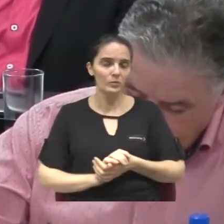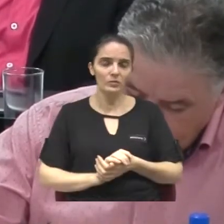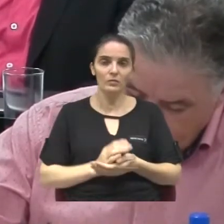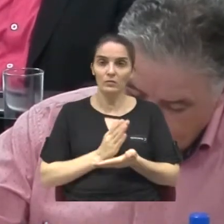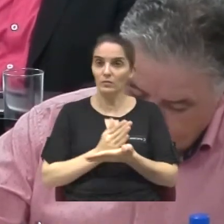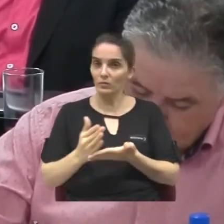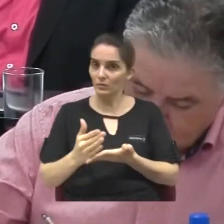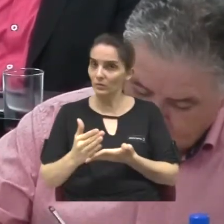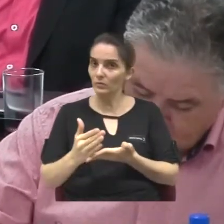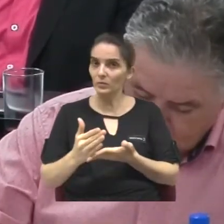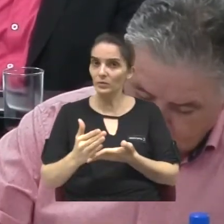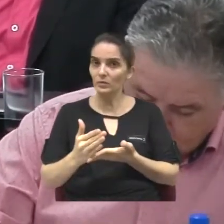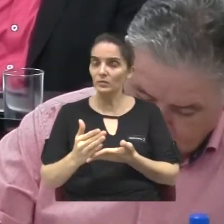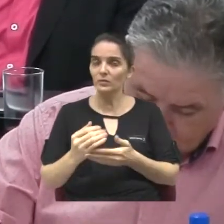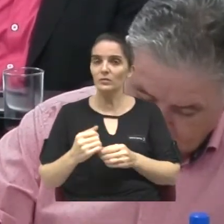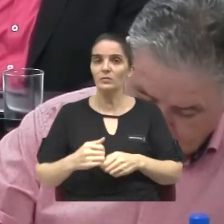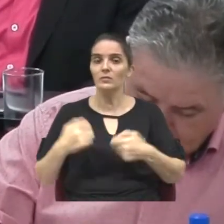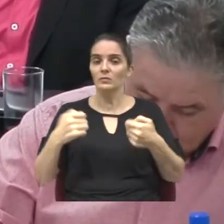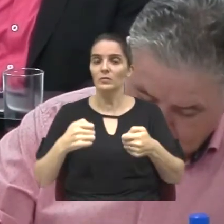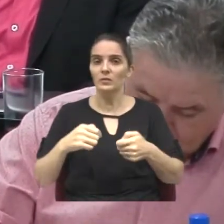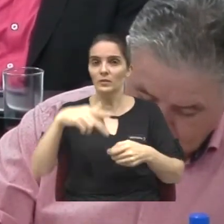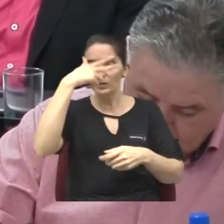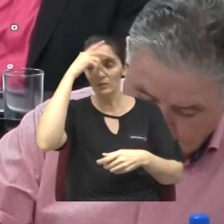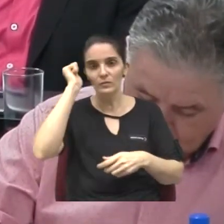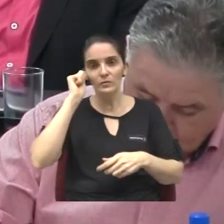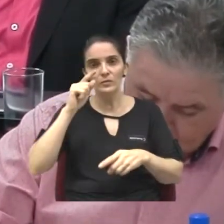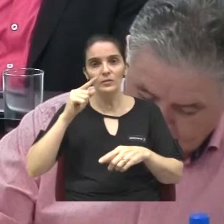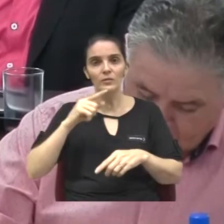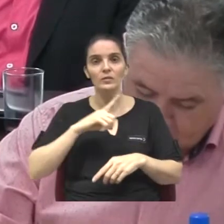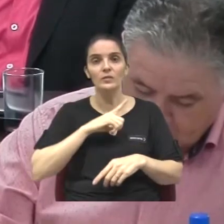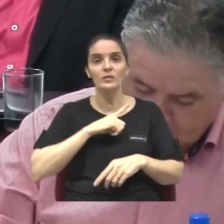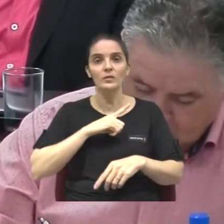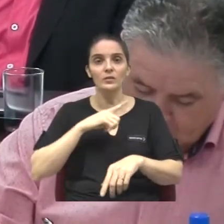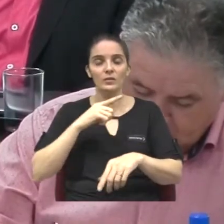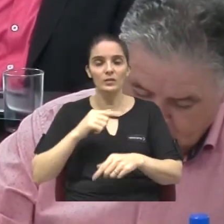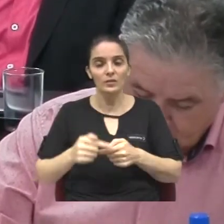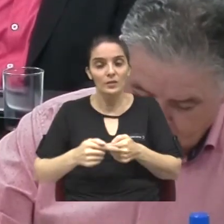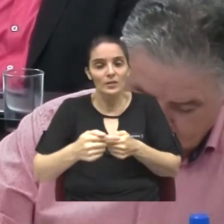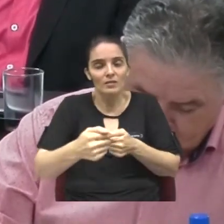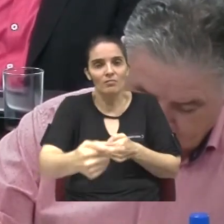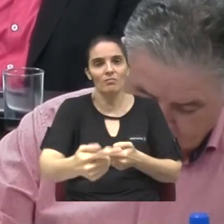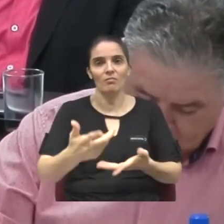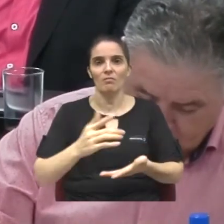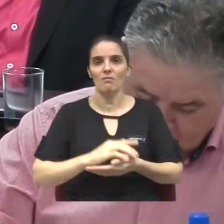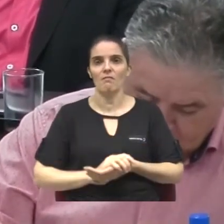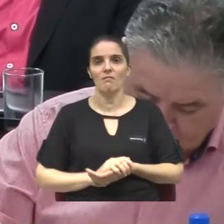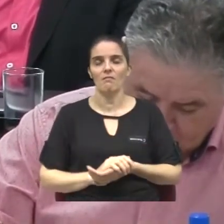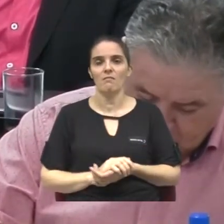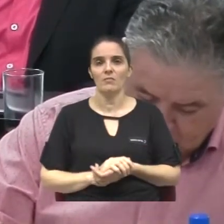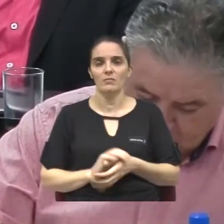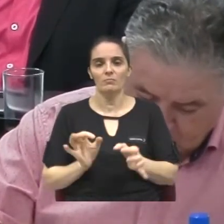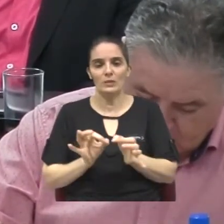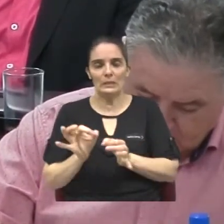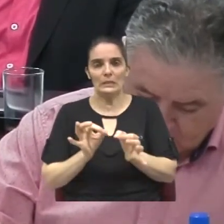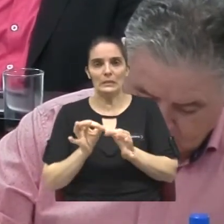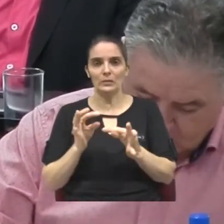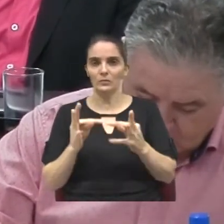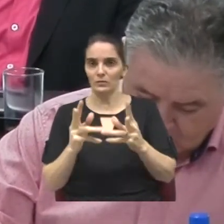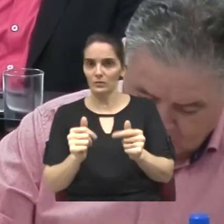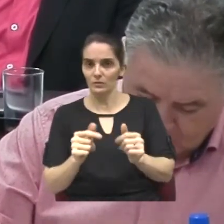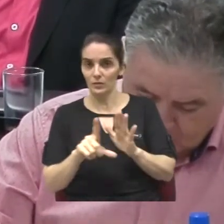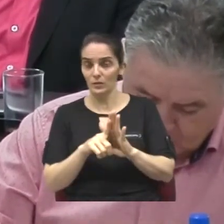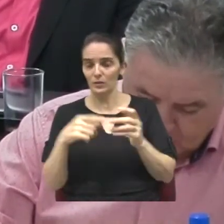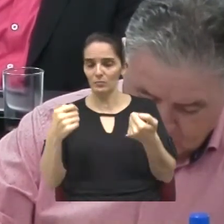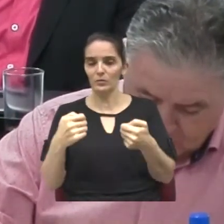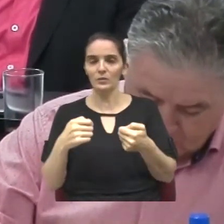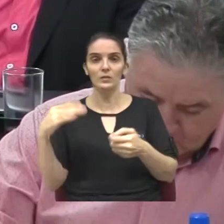veio uma ordem judicial. A prefeitura tinha prazo, presidente. O prefeito tinha prazo para fazer as adequações à lei, tinha